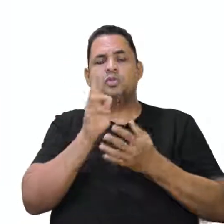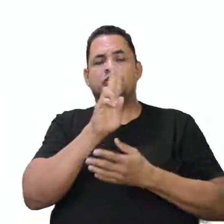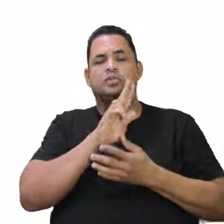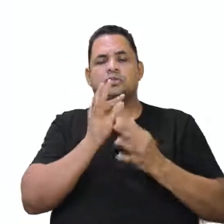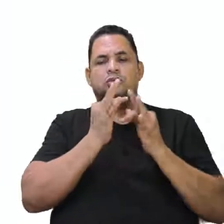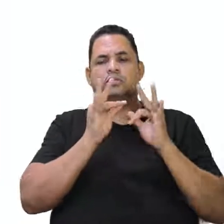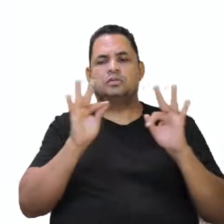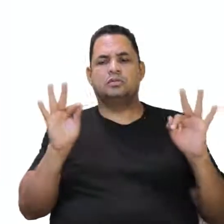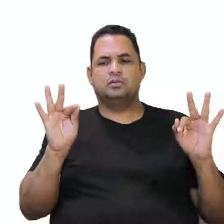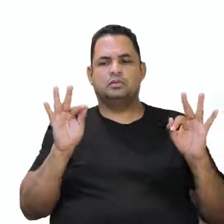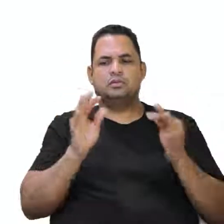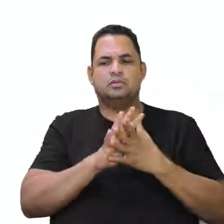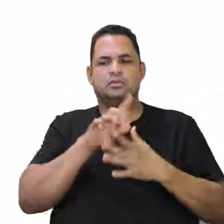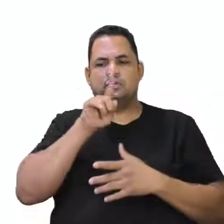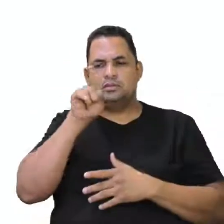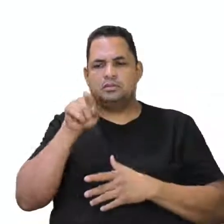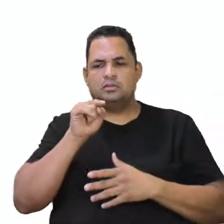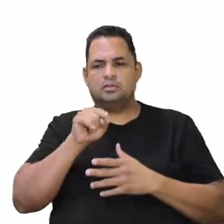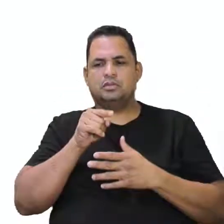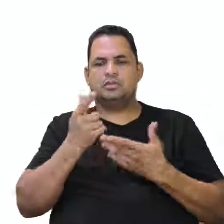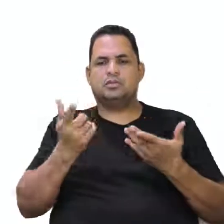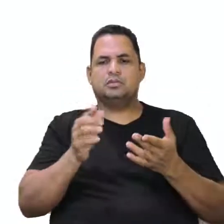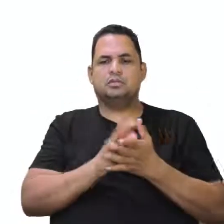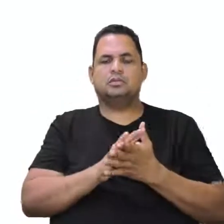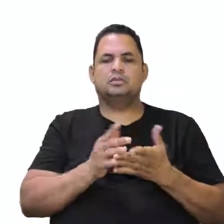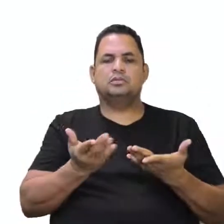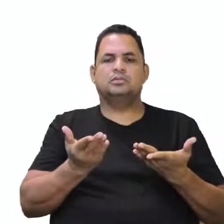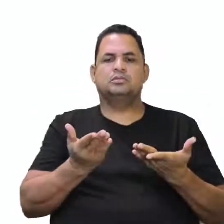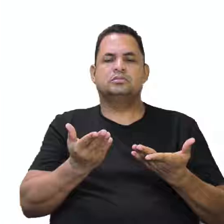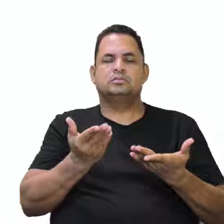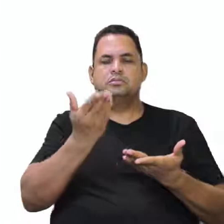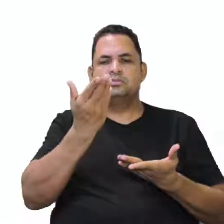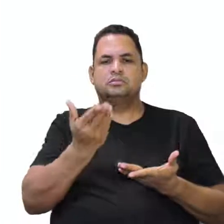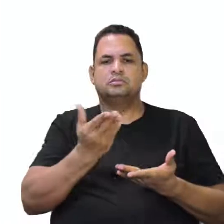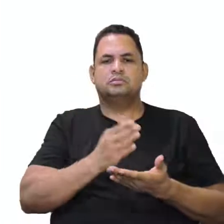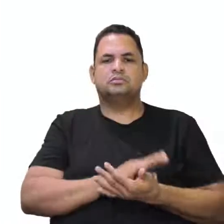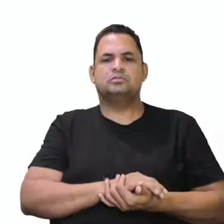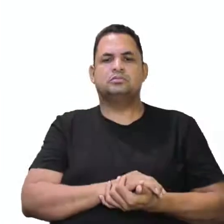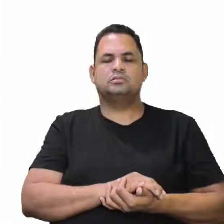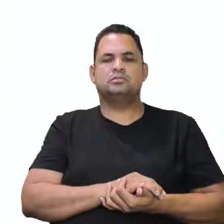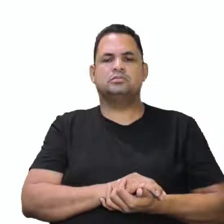frases interrogativas aqui, como eu estou vendo